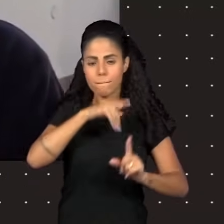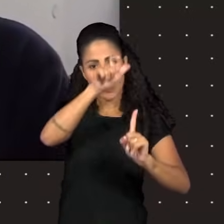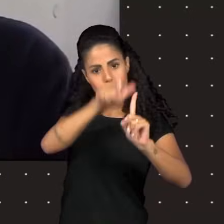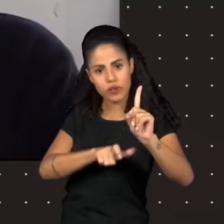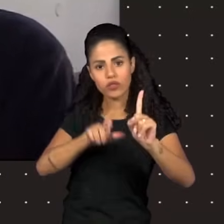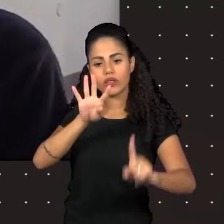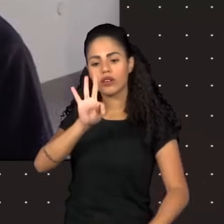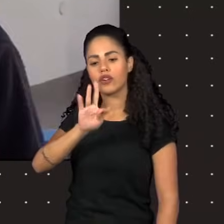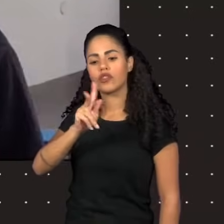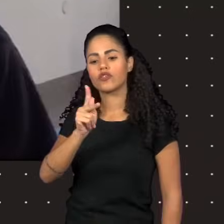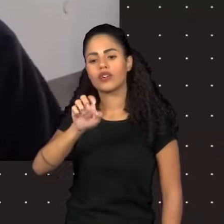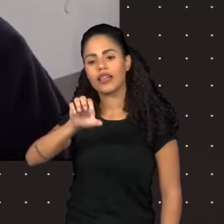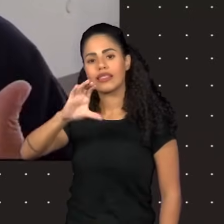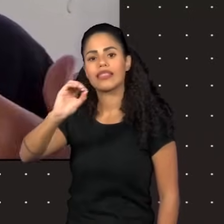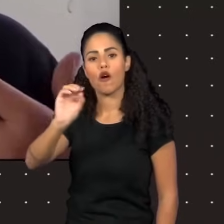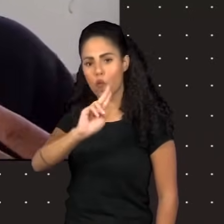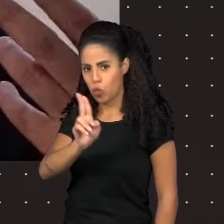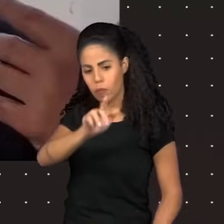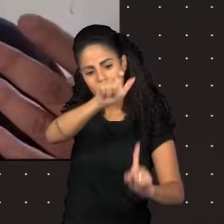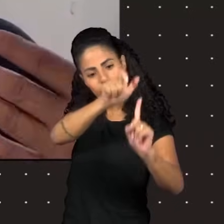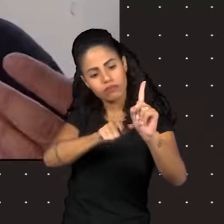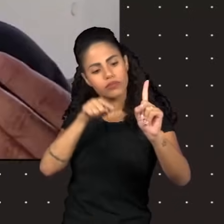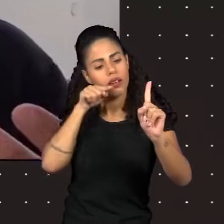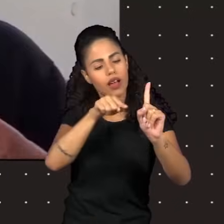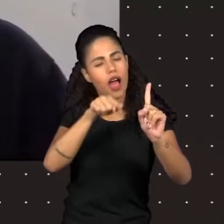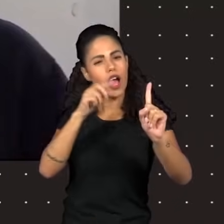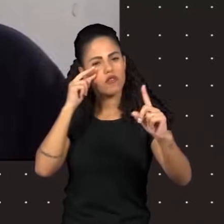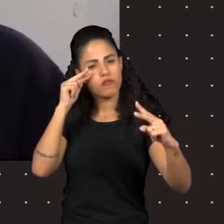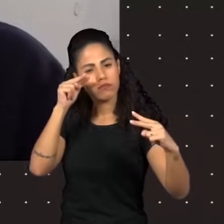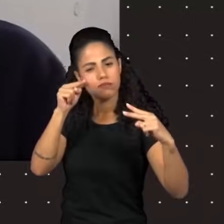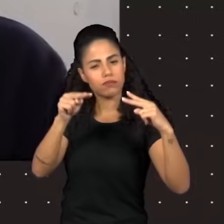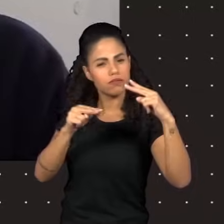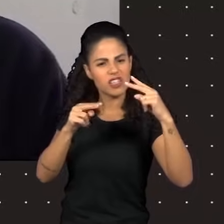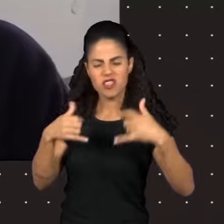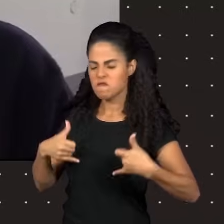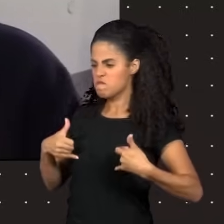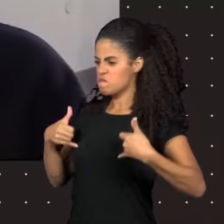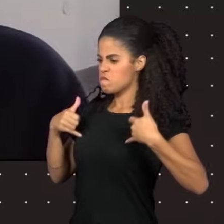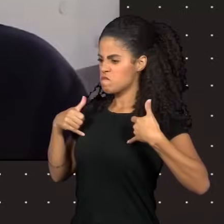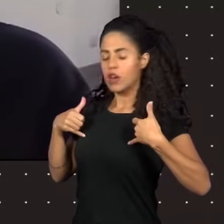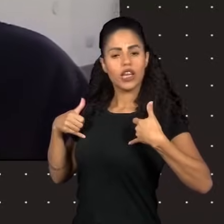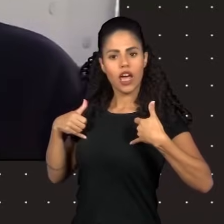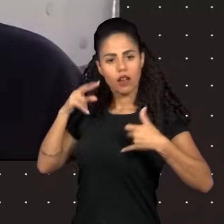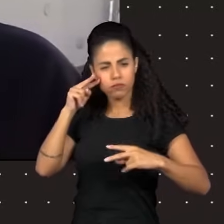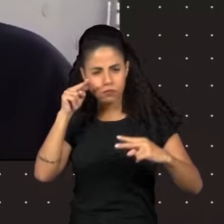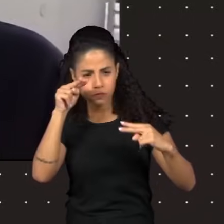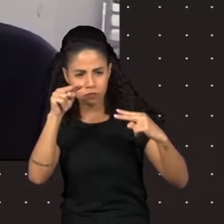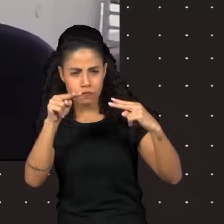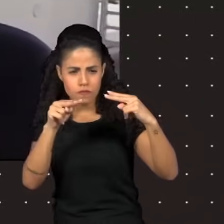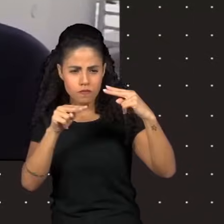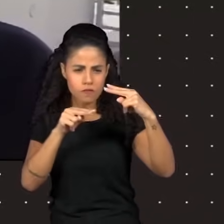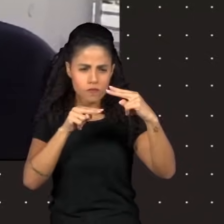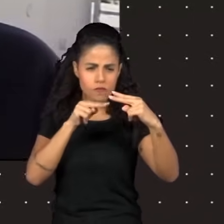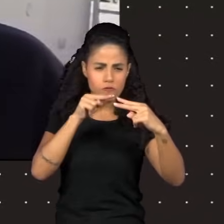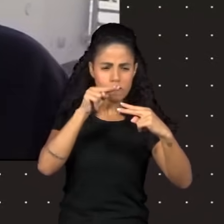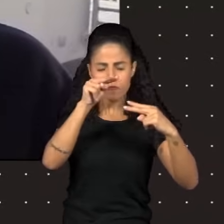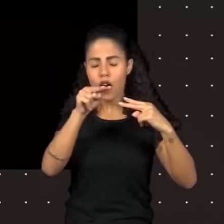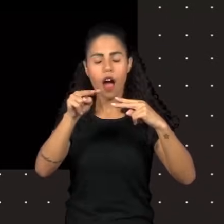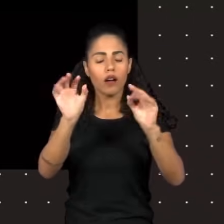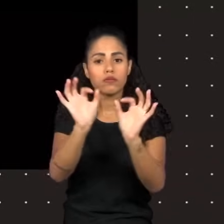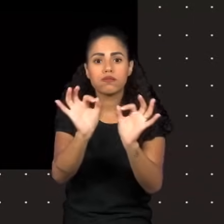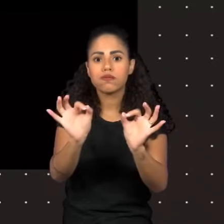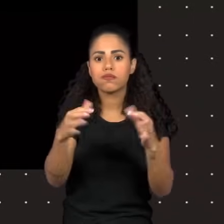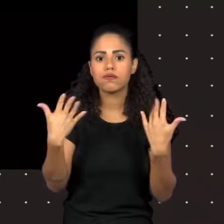Theo, saísse da sua pequena arrogância, o terapeuta Theo, e só com o olhar de